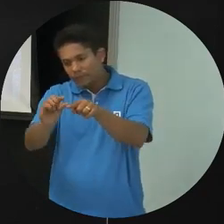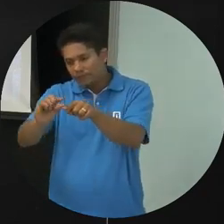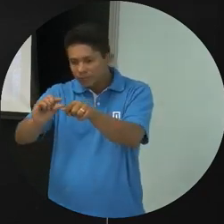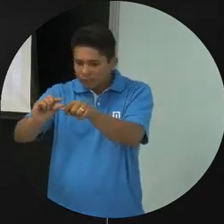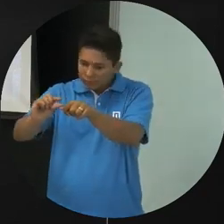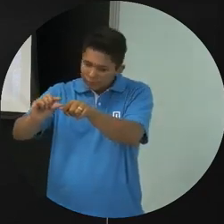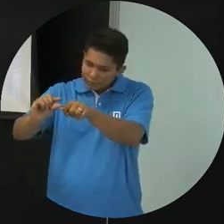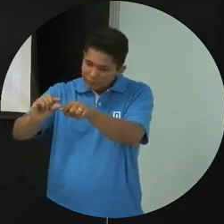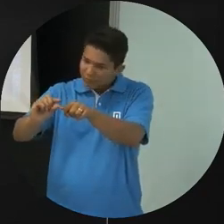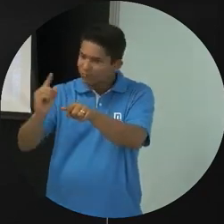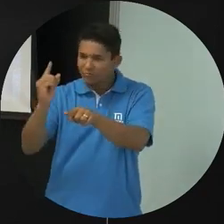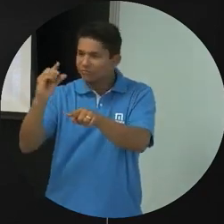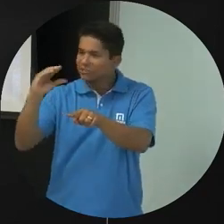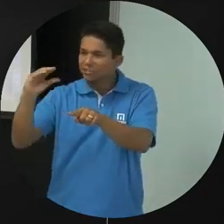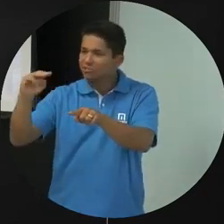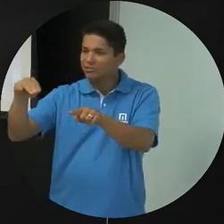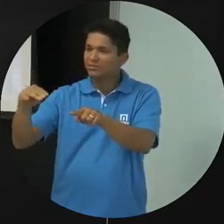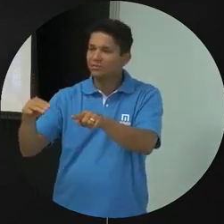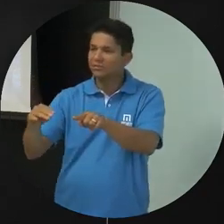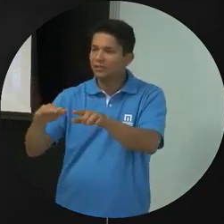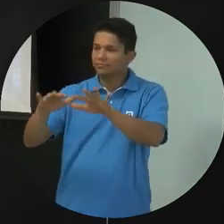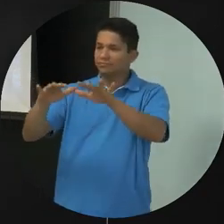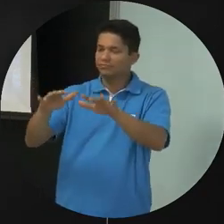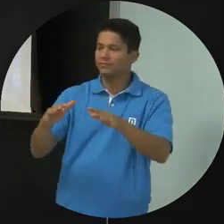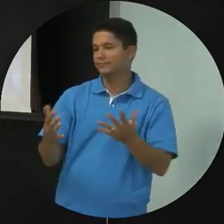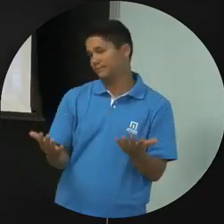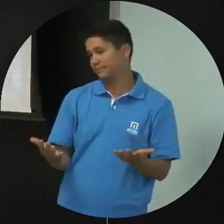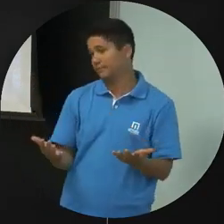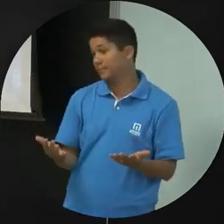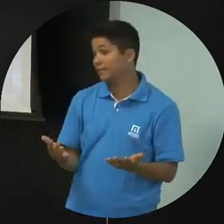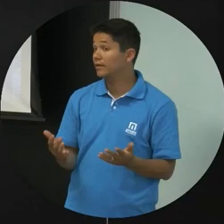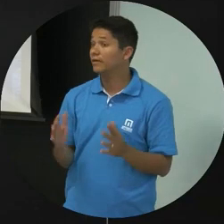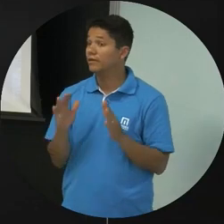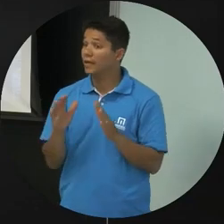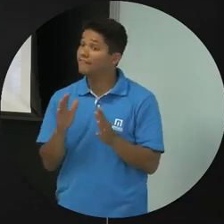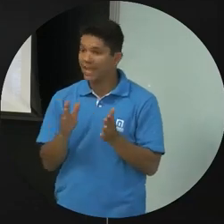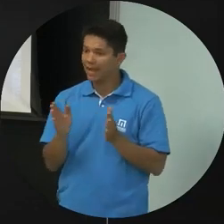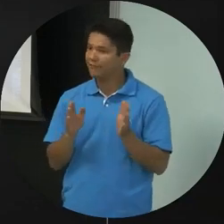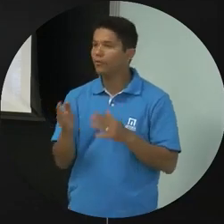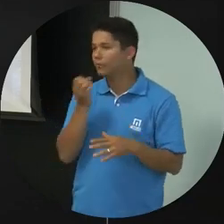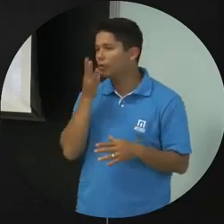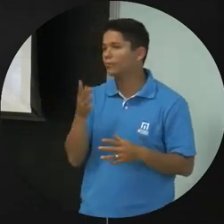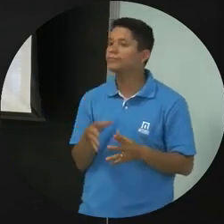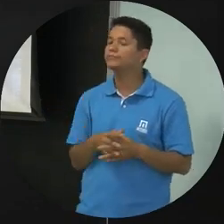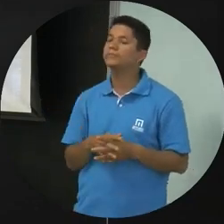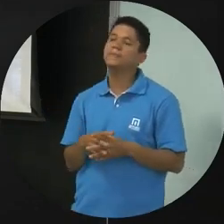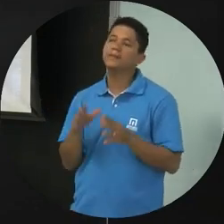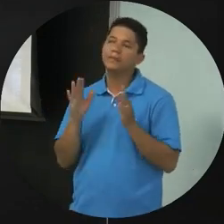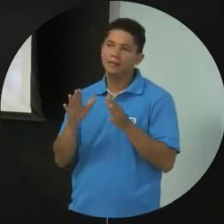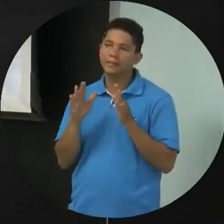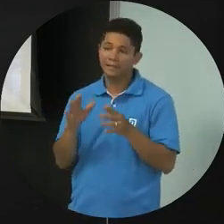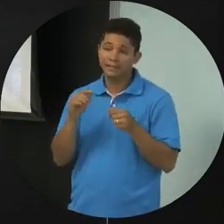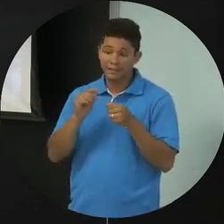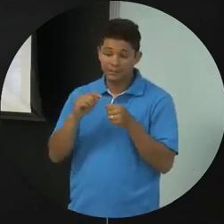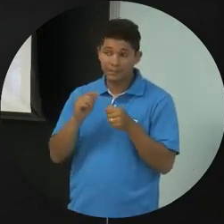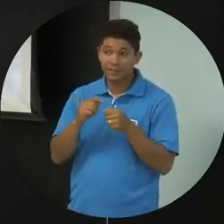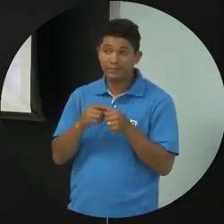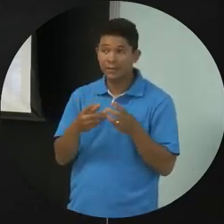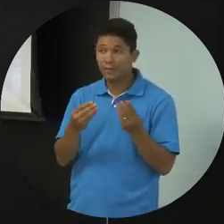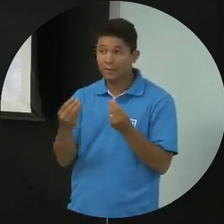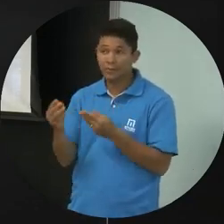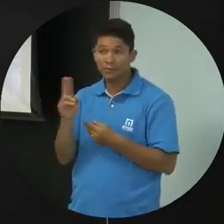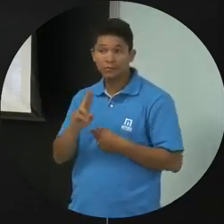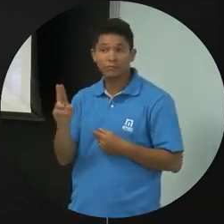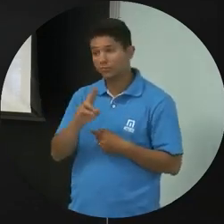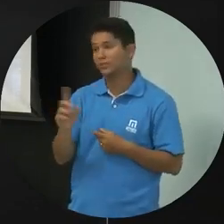viável para esse tipo de serviço, tá? Como, assim, ainda não é uma prática muito difundida, a